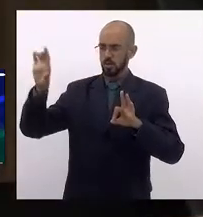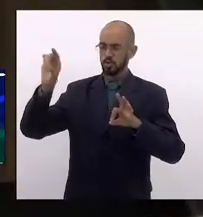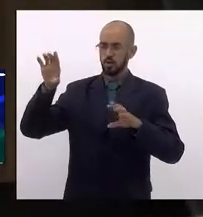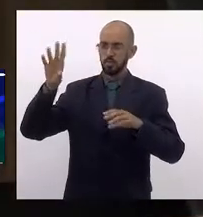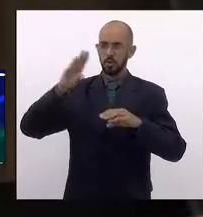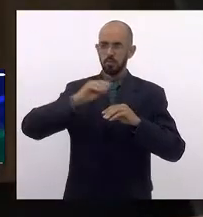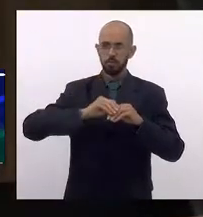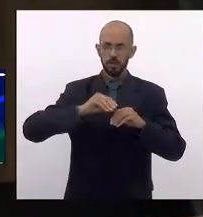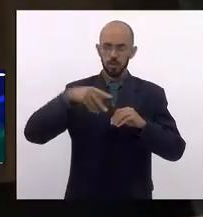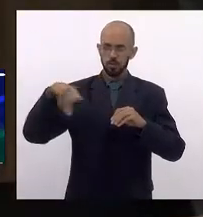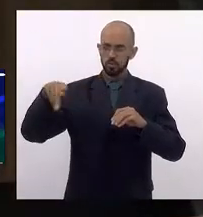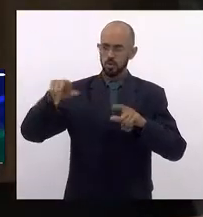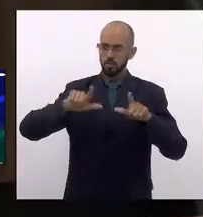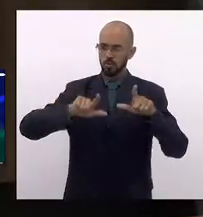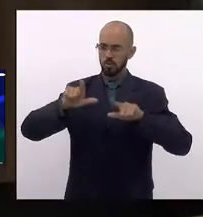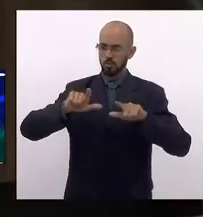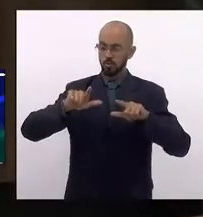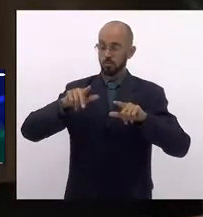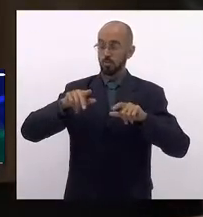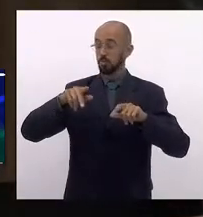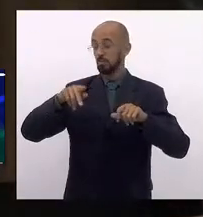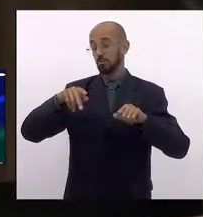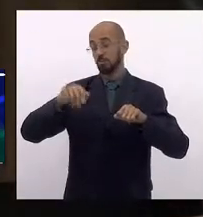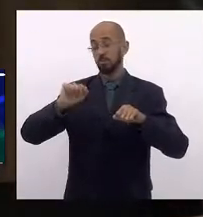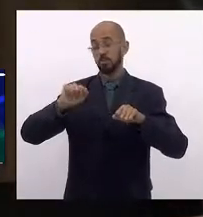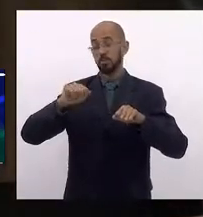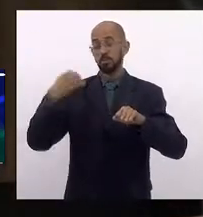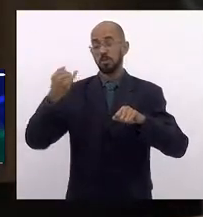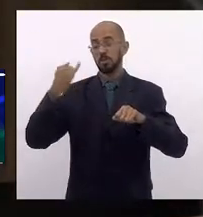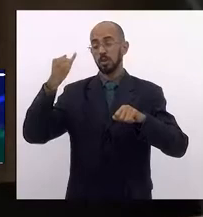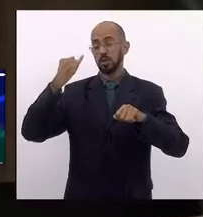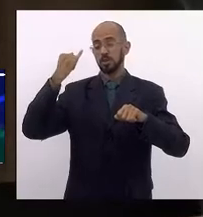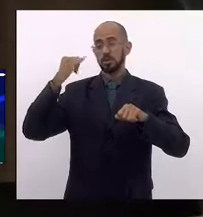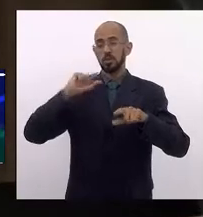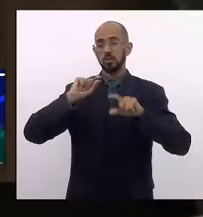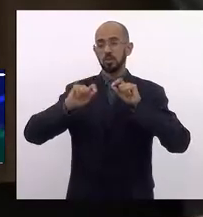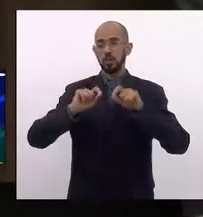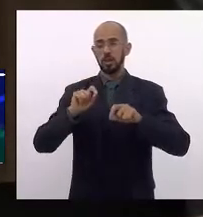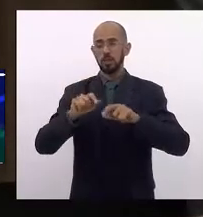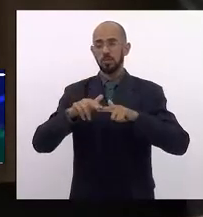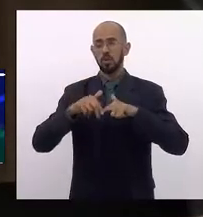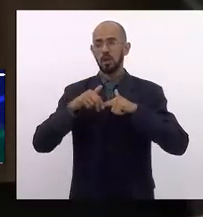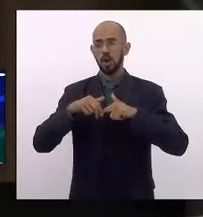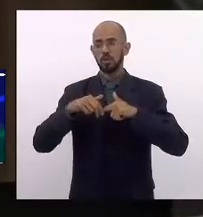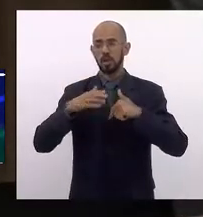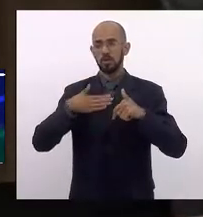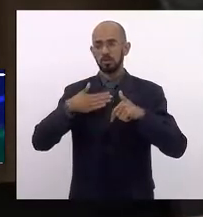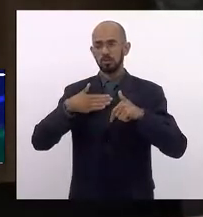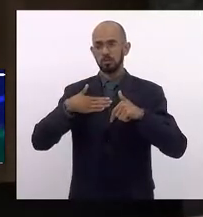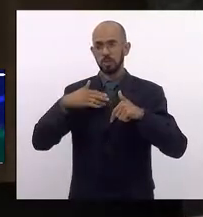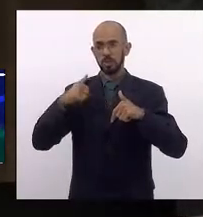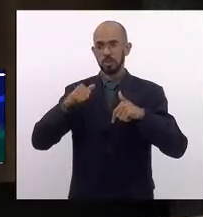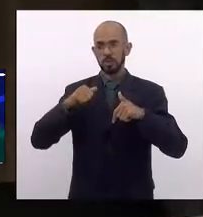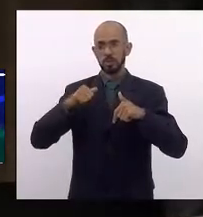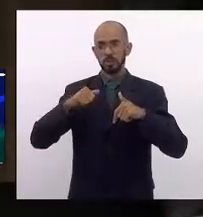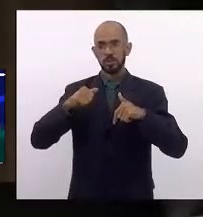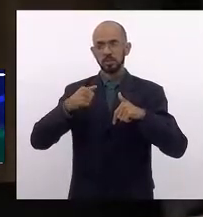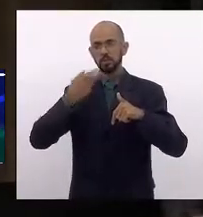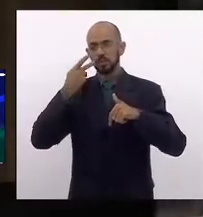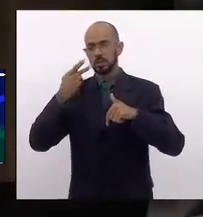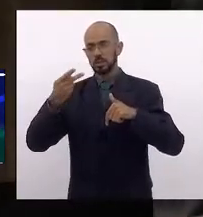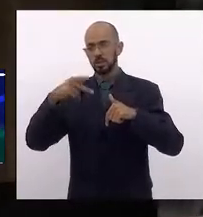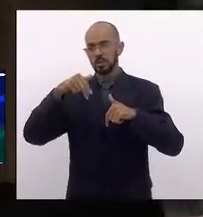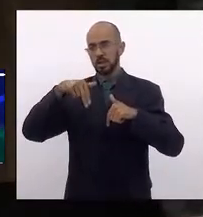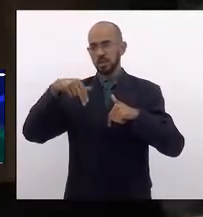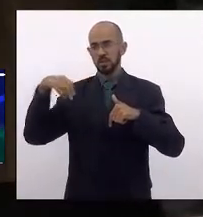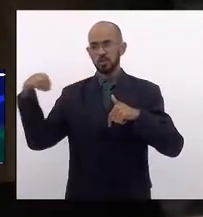o seu projeto A importância é que justamente pelas minhas caminhadas na região noroeste muitas